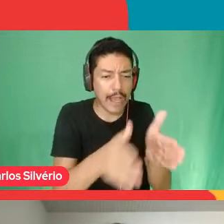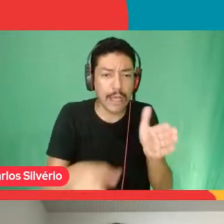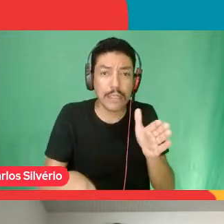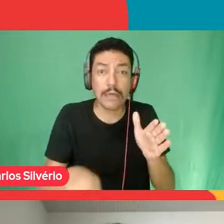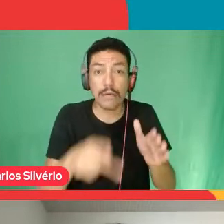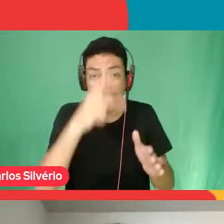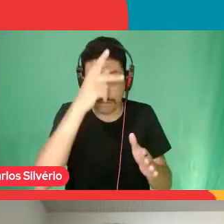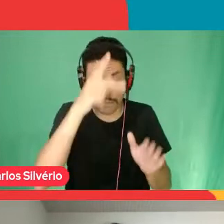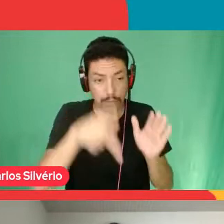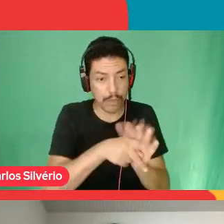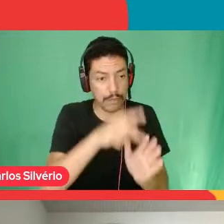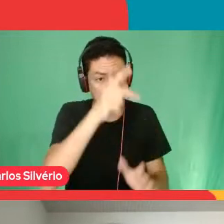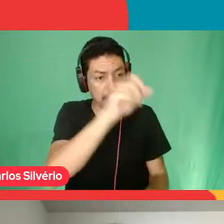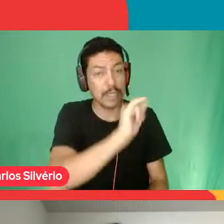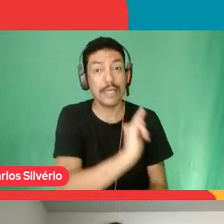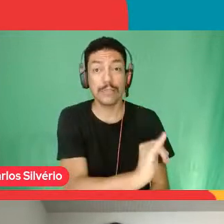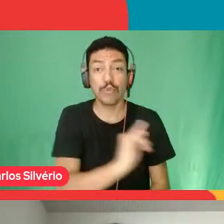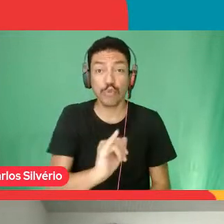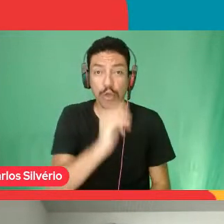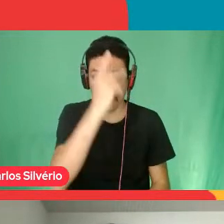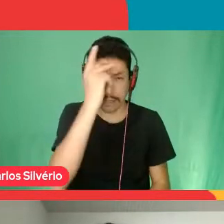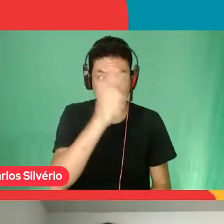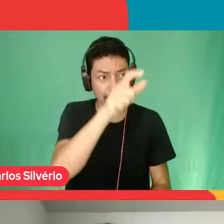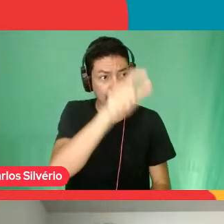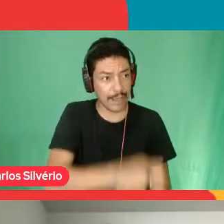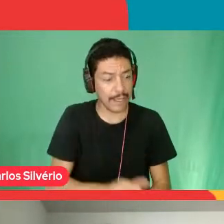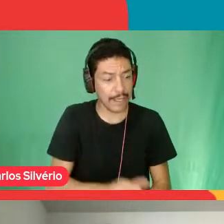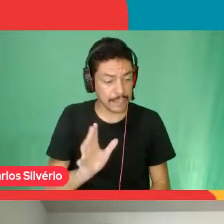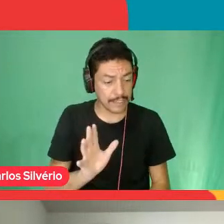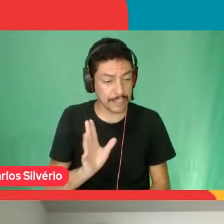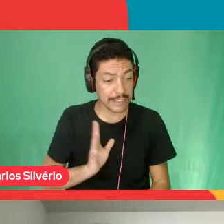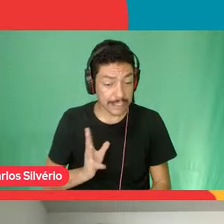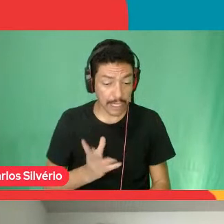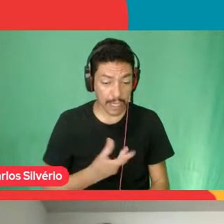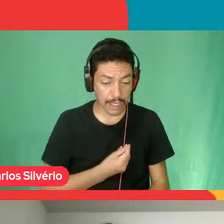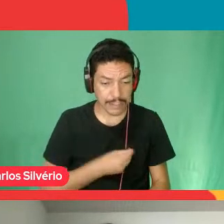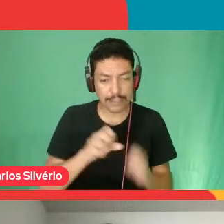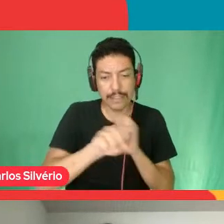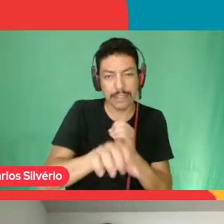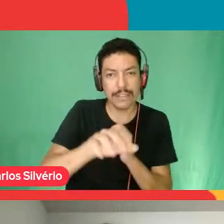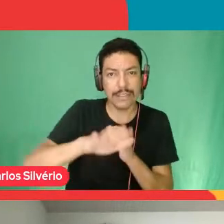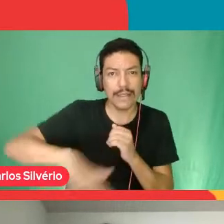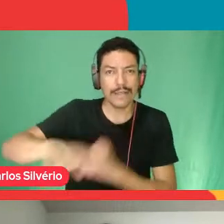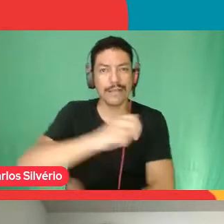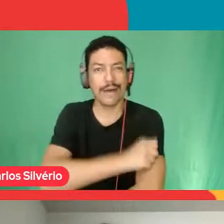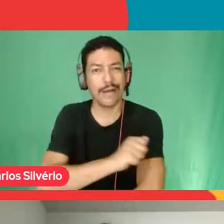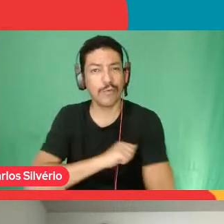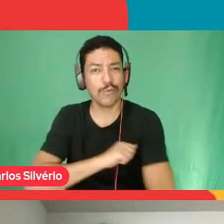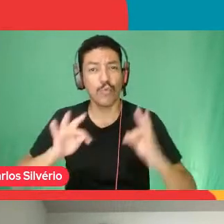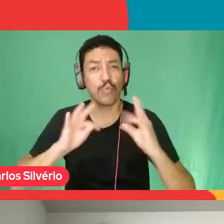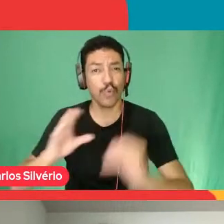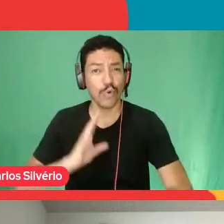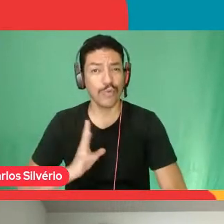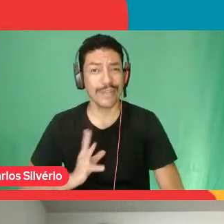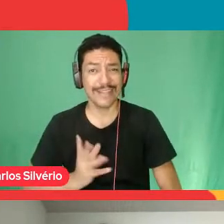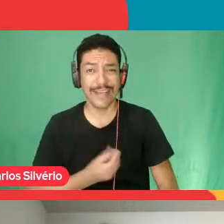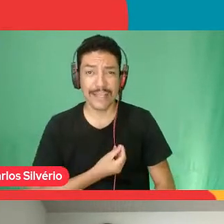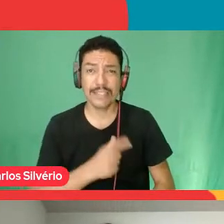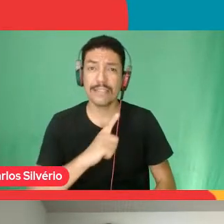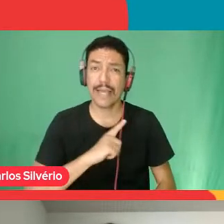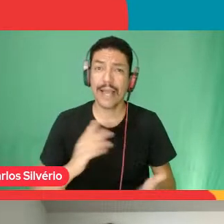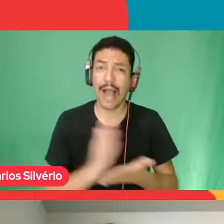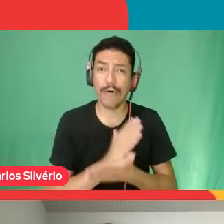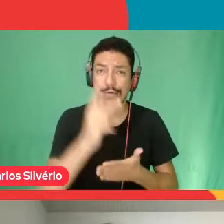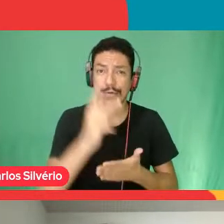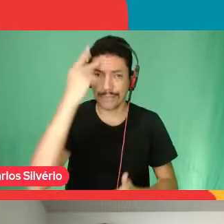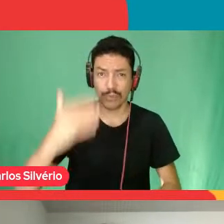para pessoas trans, né? Temos pessoas cis aliadas. Então, foi um outro lugar, foi uma outra experiência de estudo,